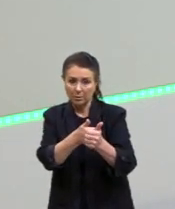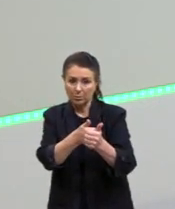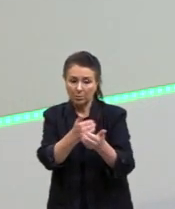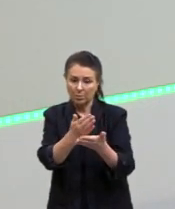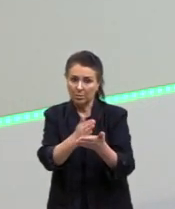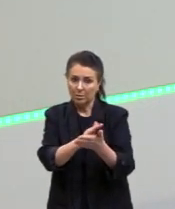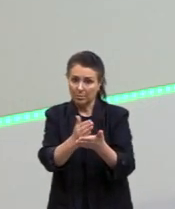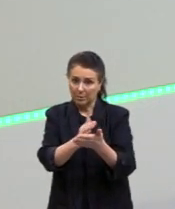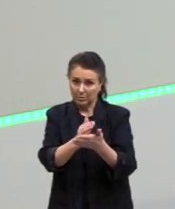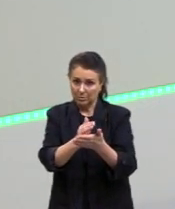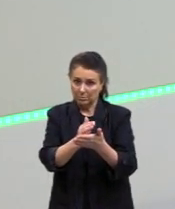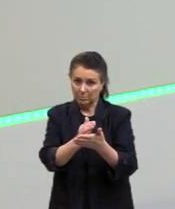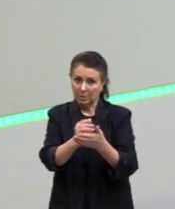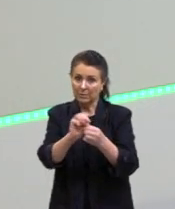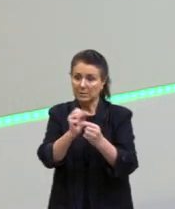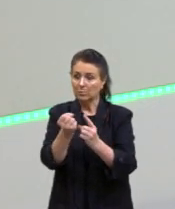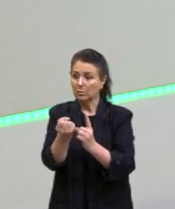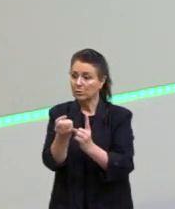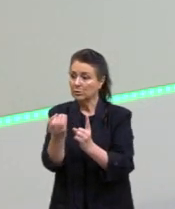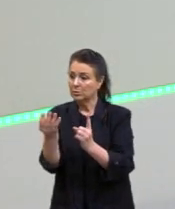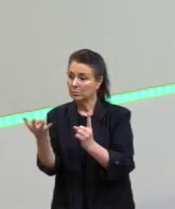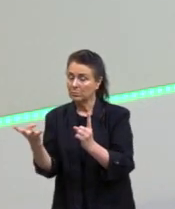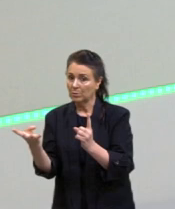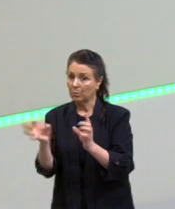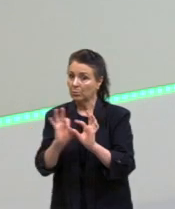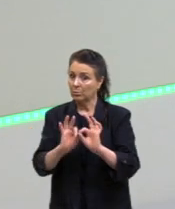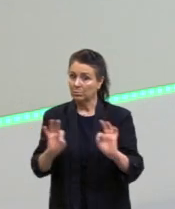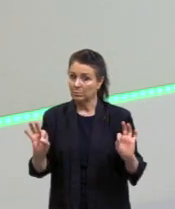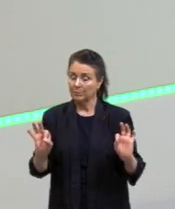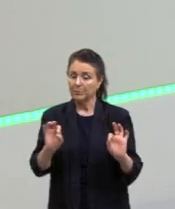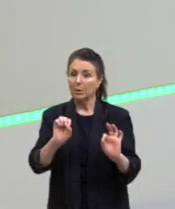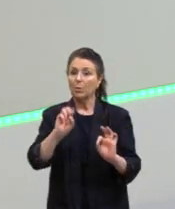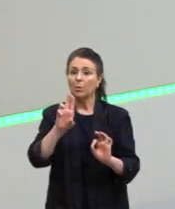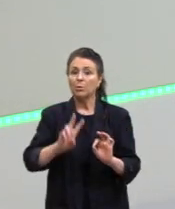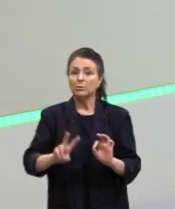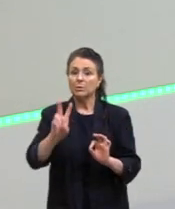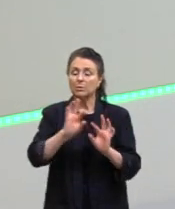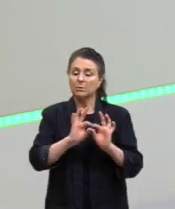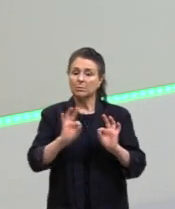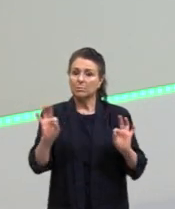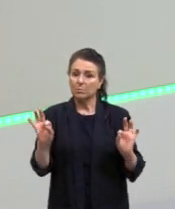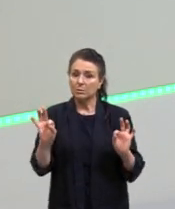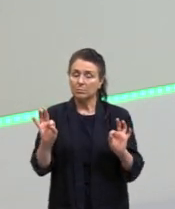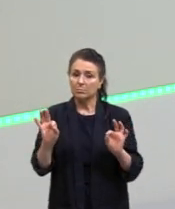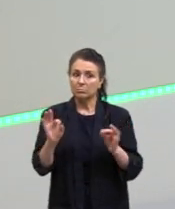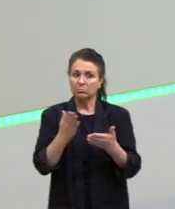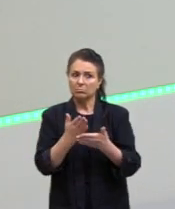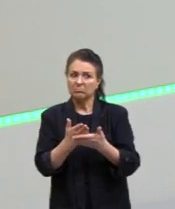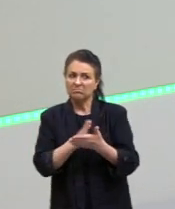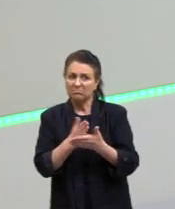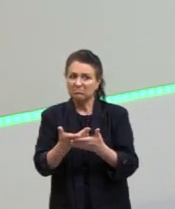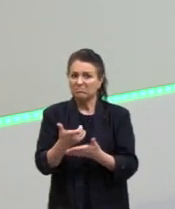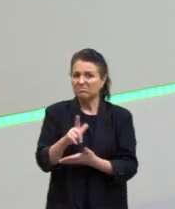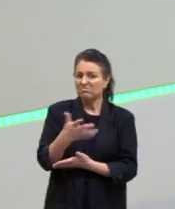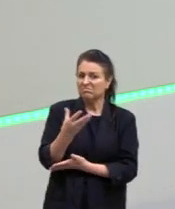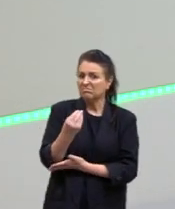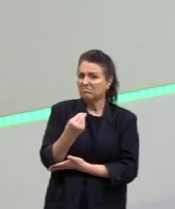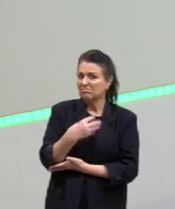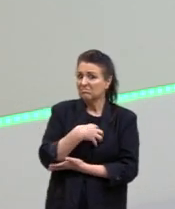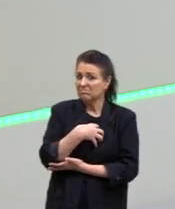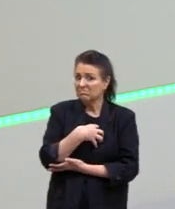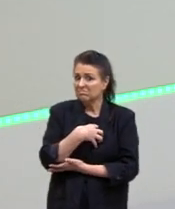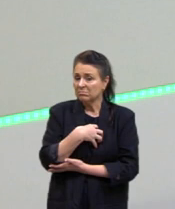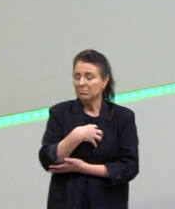aquela distribuição normal né ou quando os valores estão distantes aquela média que não faz muito sentido nós conseguimos